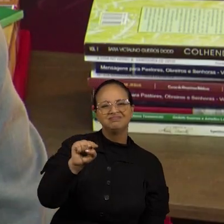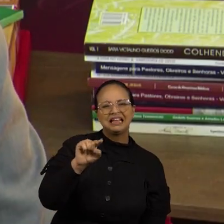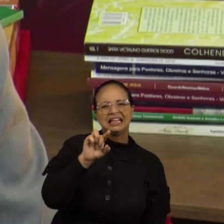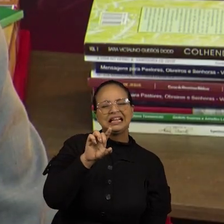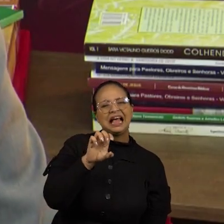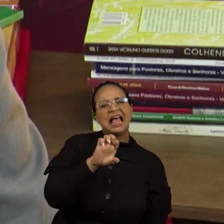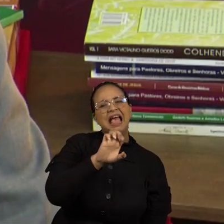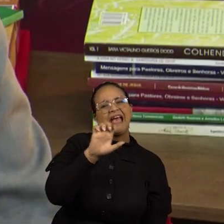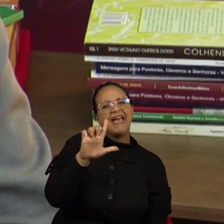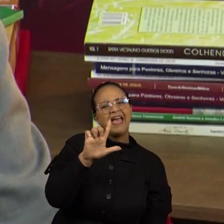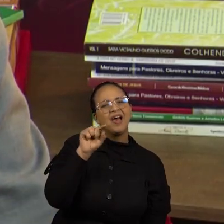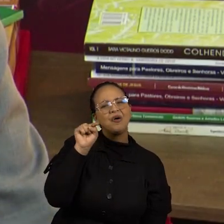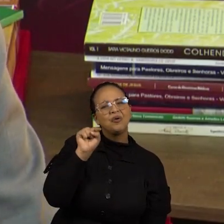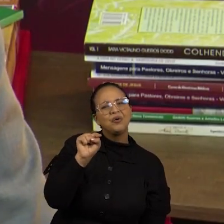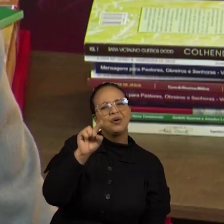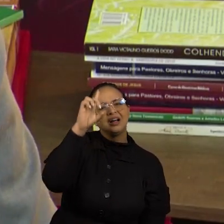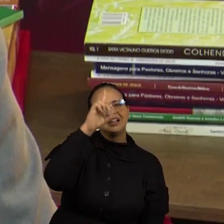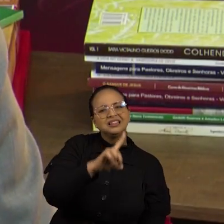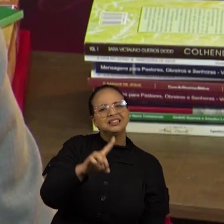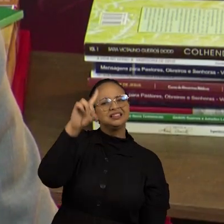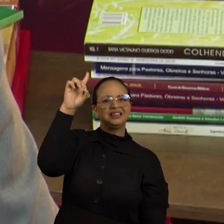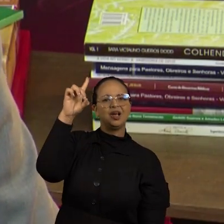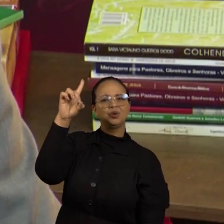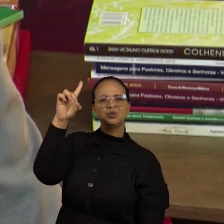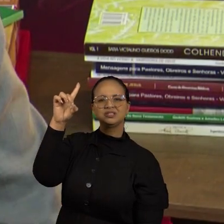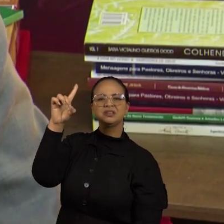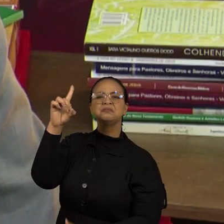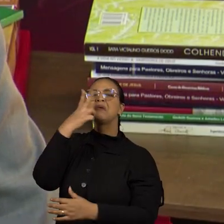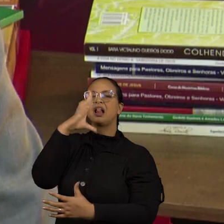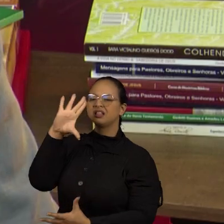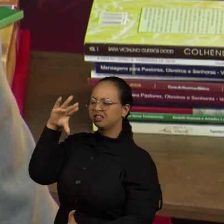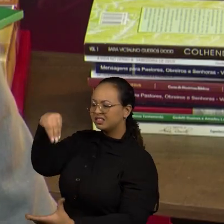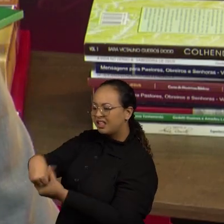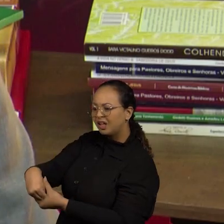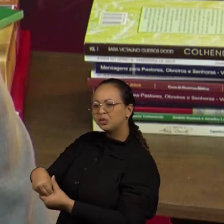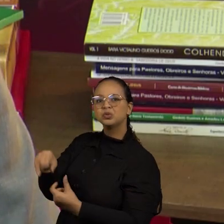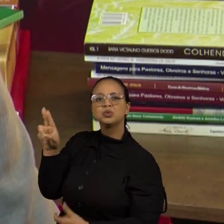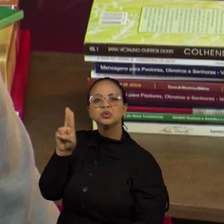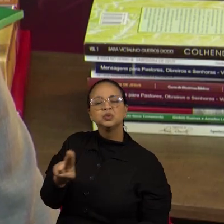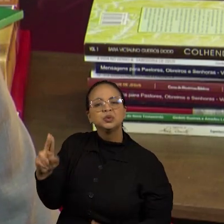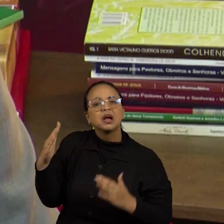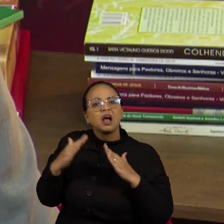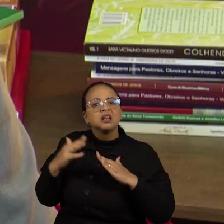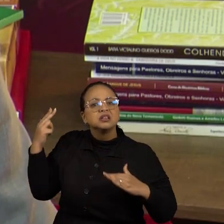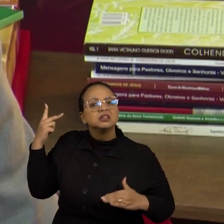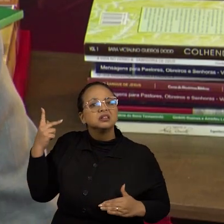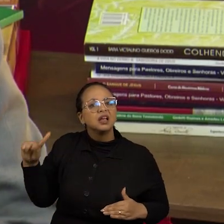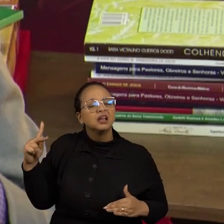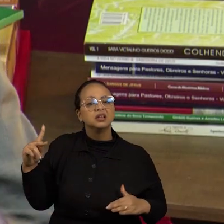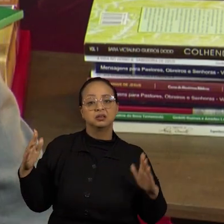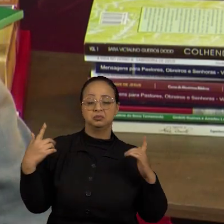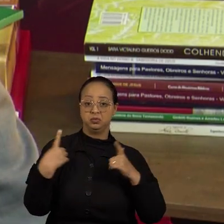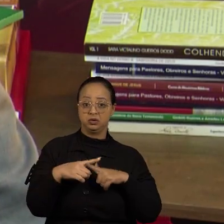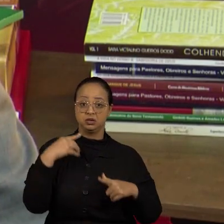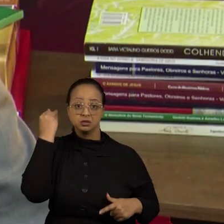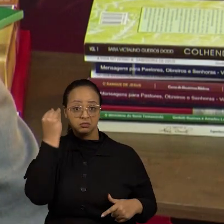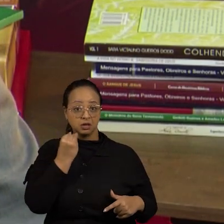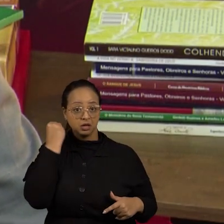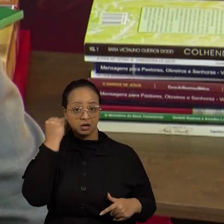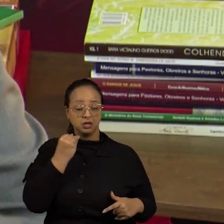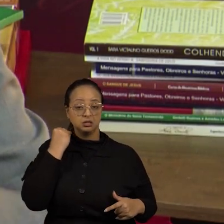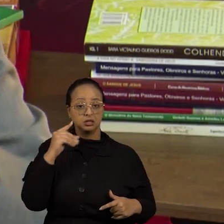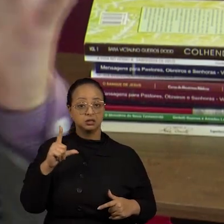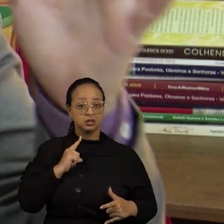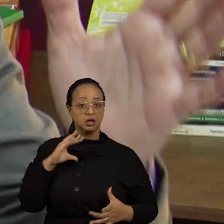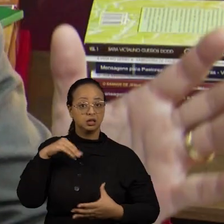mais a casa de Deus, mas é o Deus da casa. Então quando nós temos experiência com o corpo, né, com a operação do Espírito